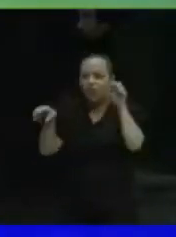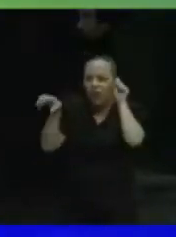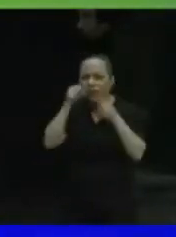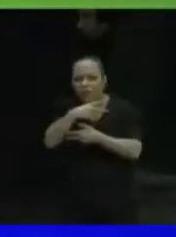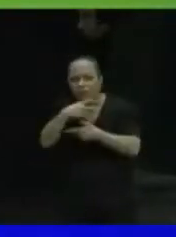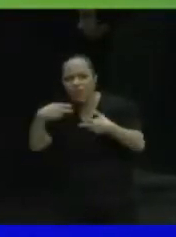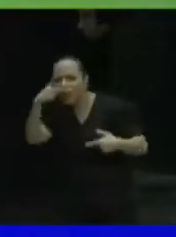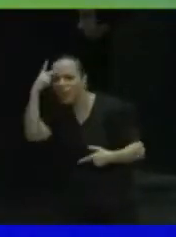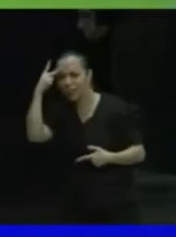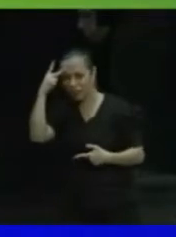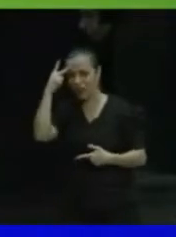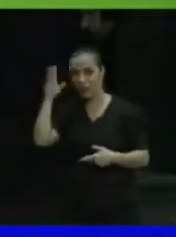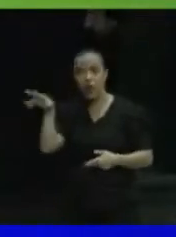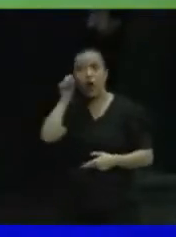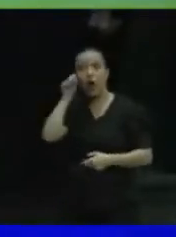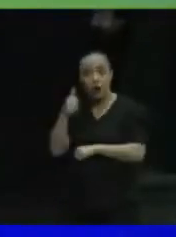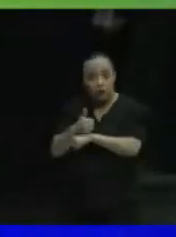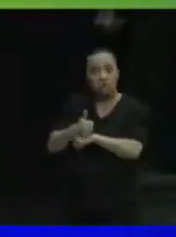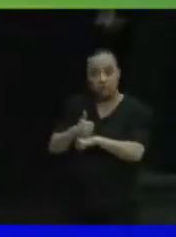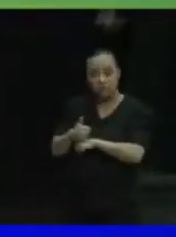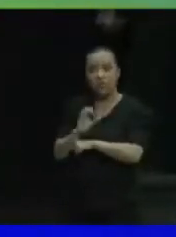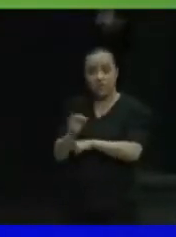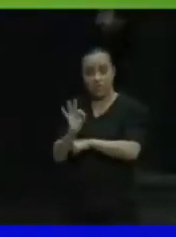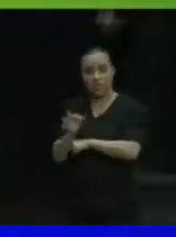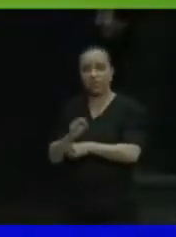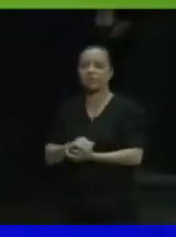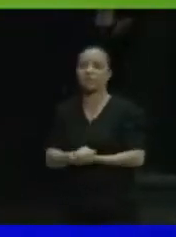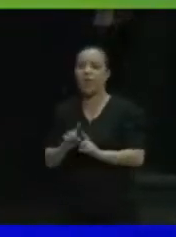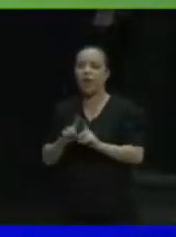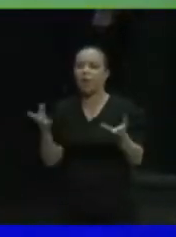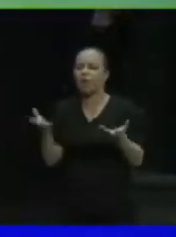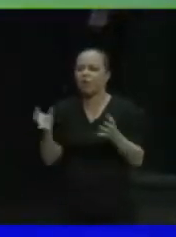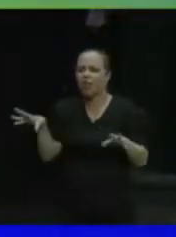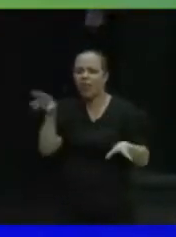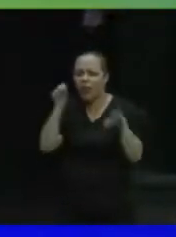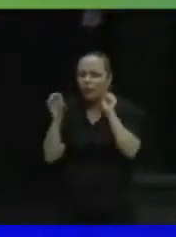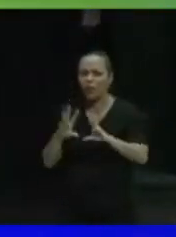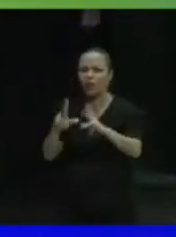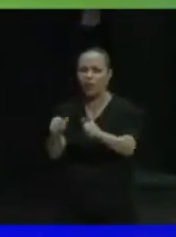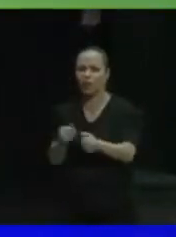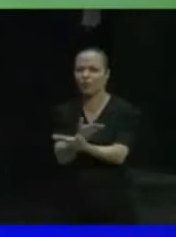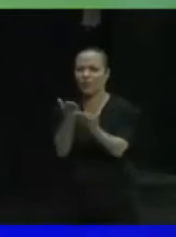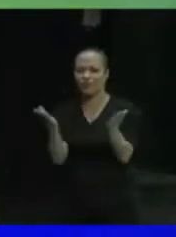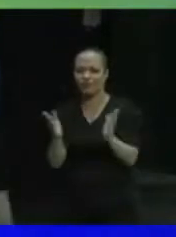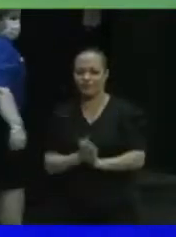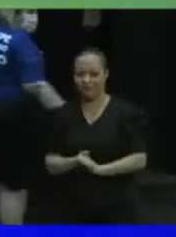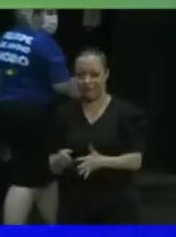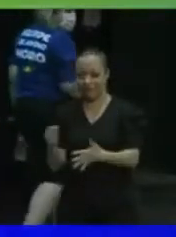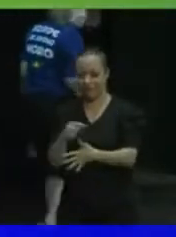sim, especialistas, mas queremos ouvir todo mundo sobre ele.